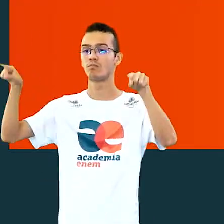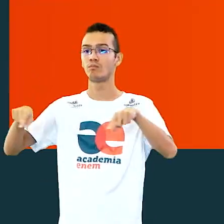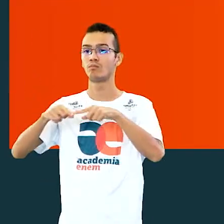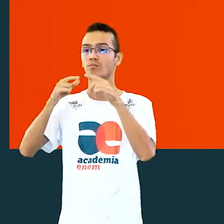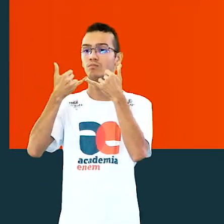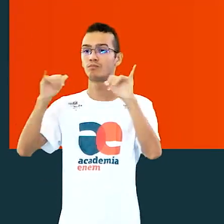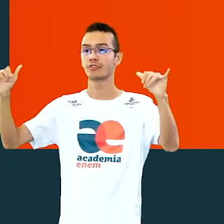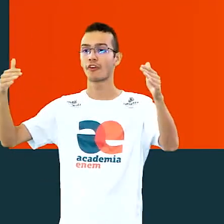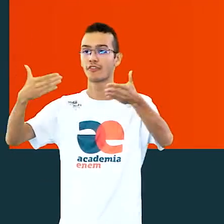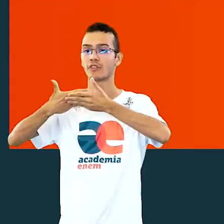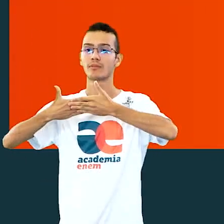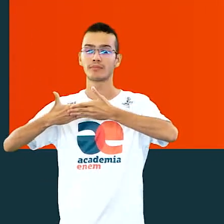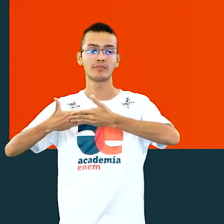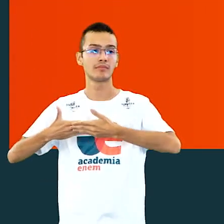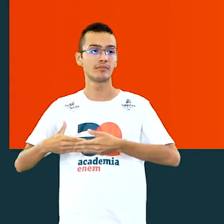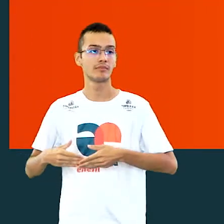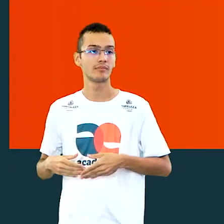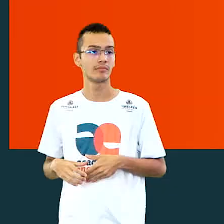filho.